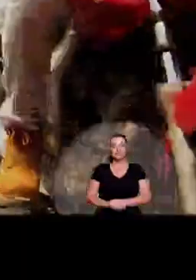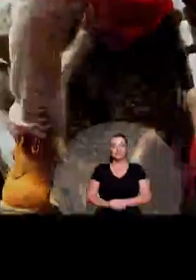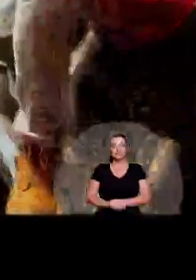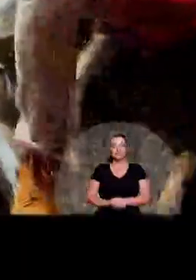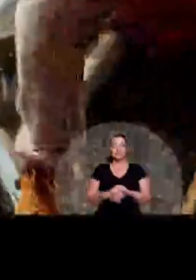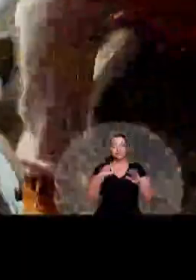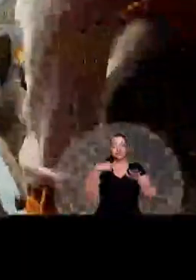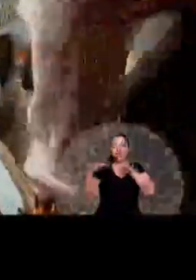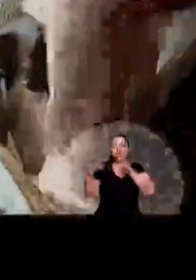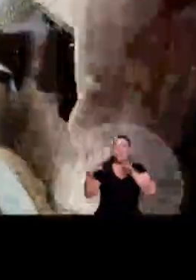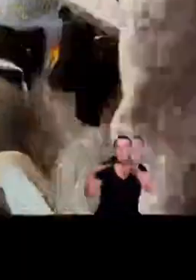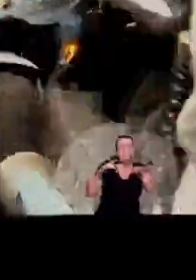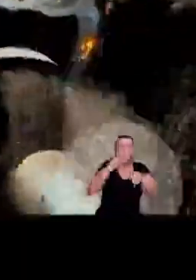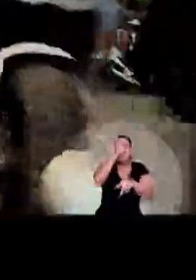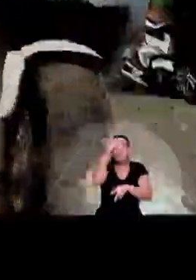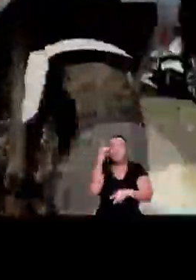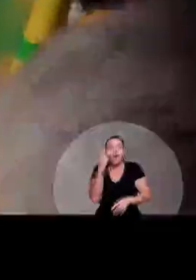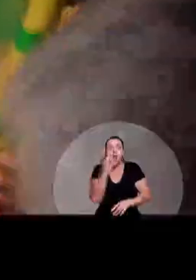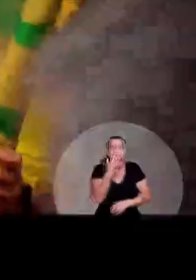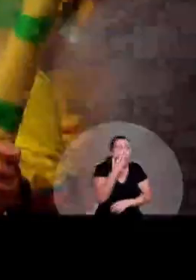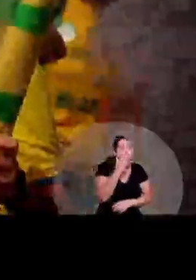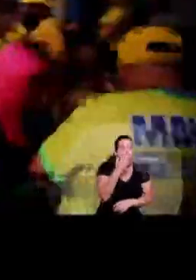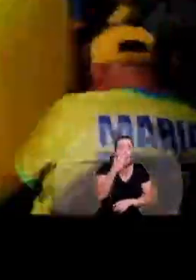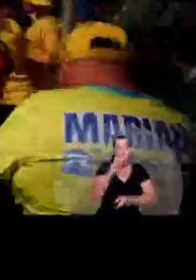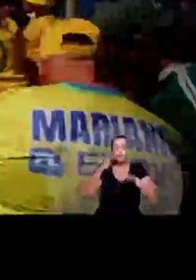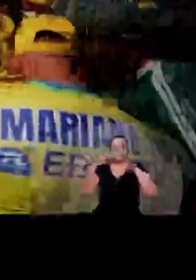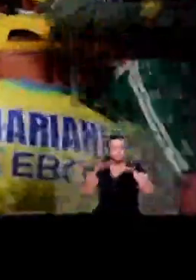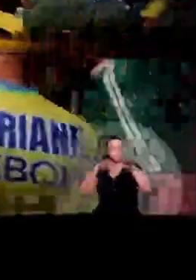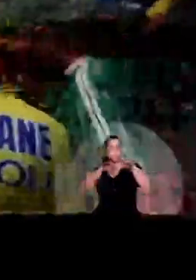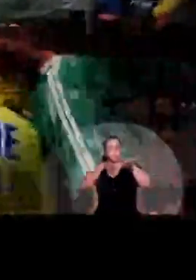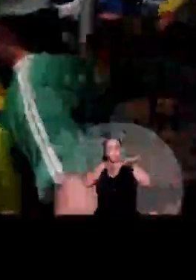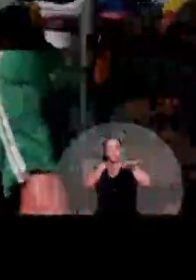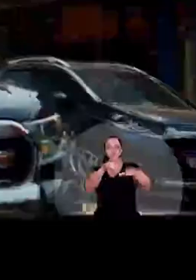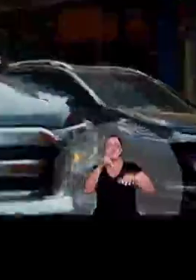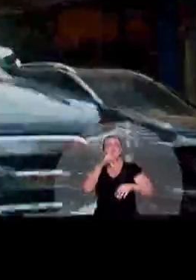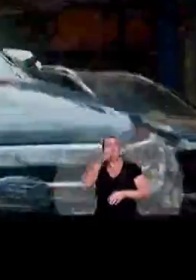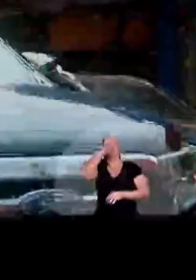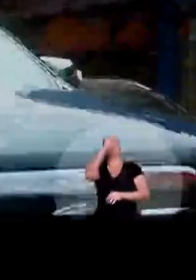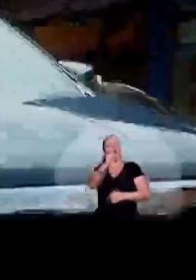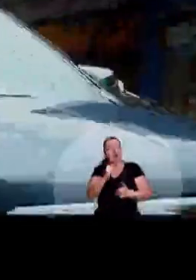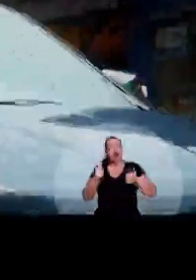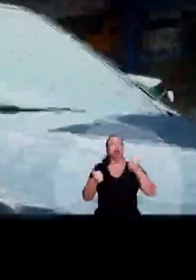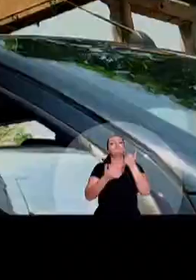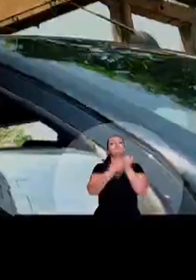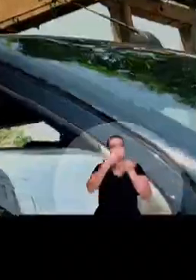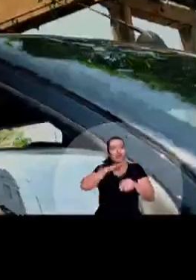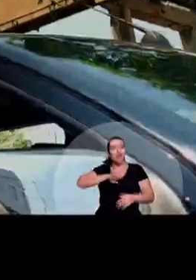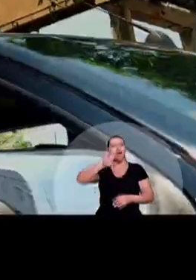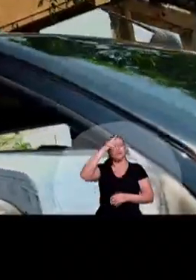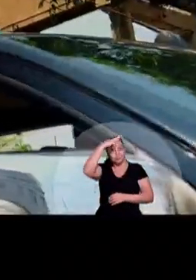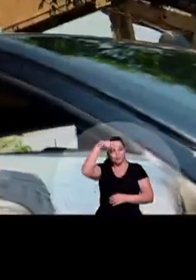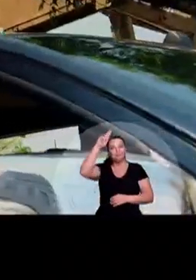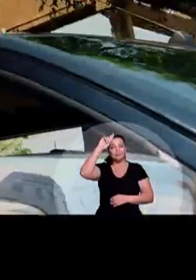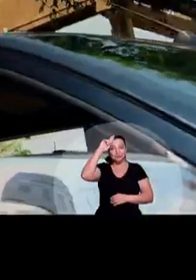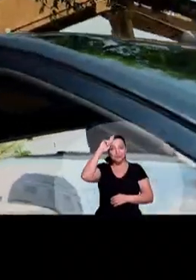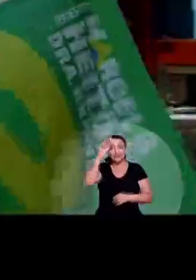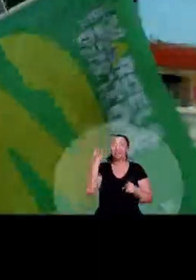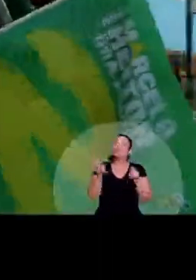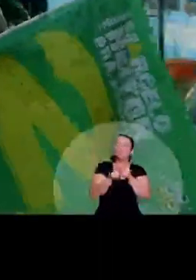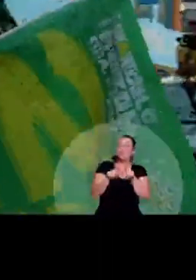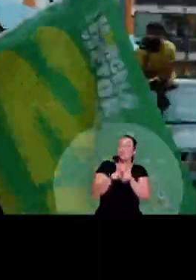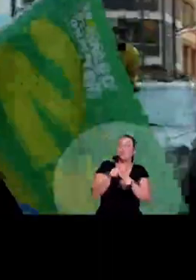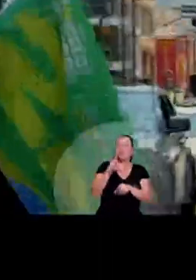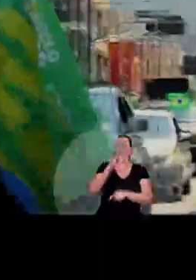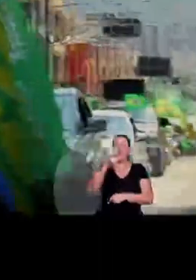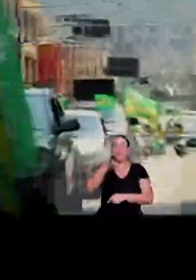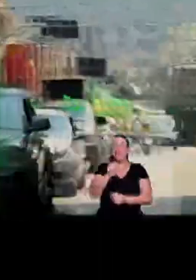Com uma participação popular impressionante, a carreata simboliza a força crescente da candidatura de Marcelo Heitor e Regina Cioff,